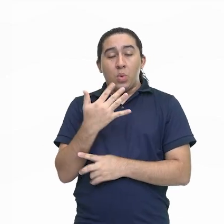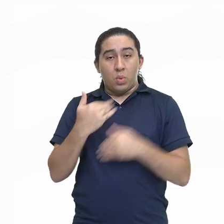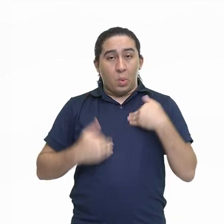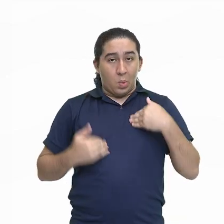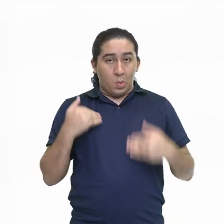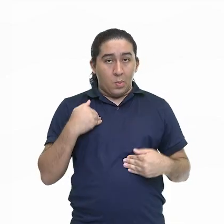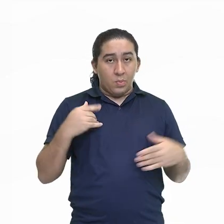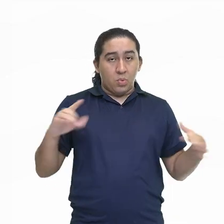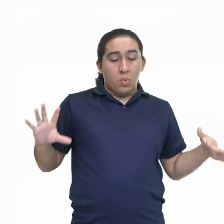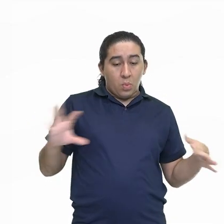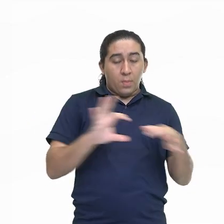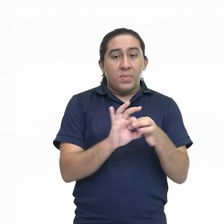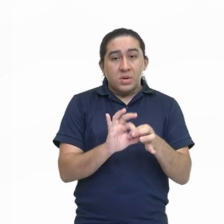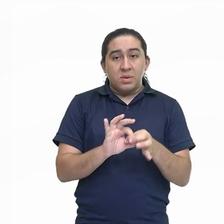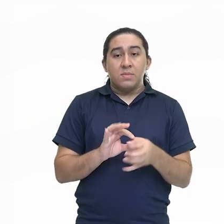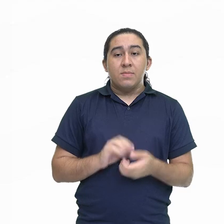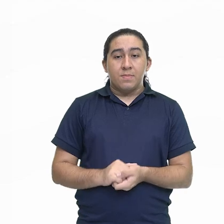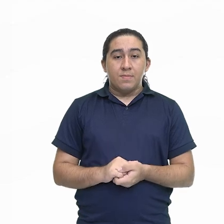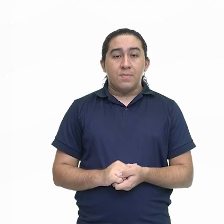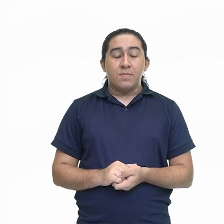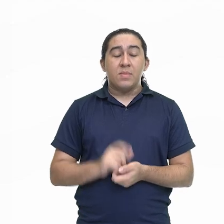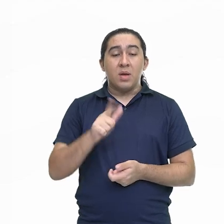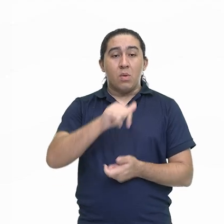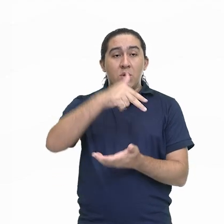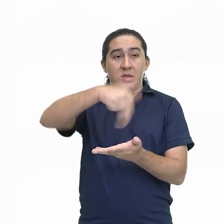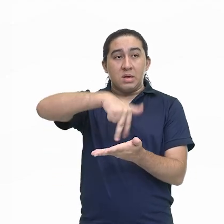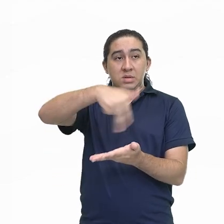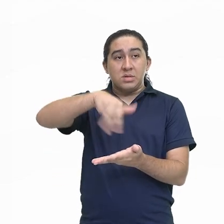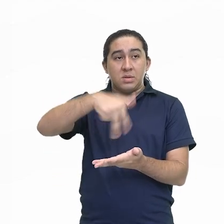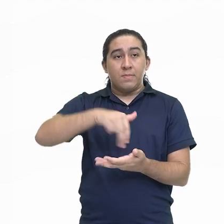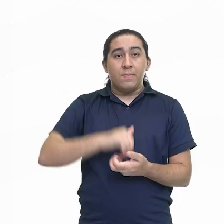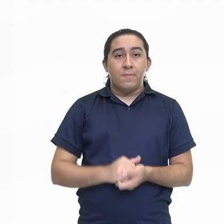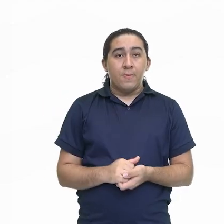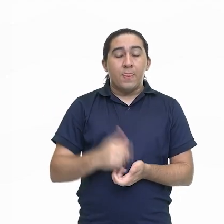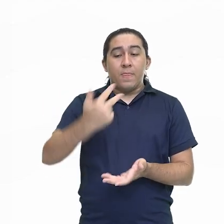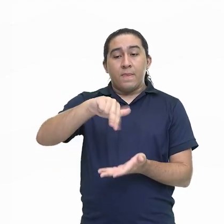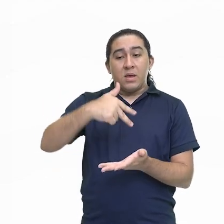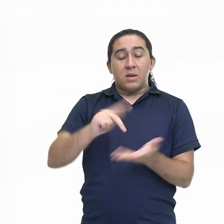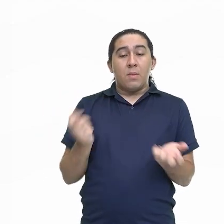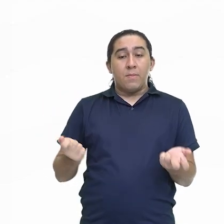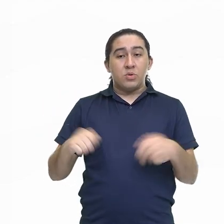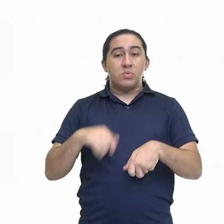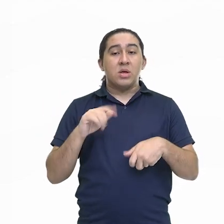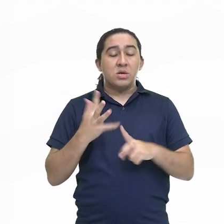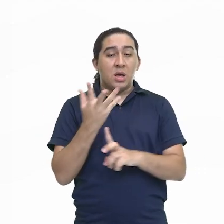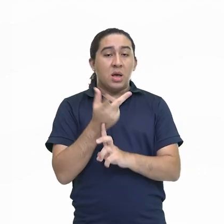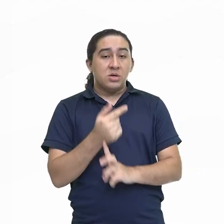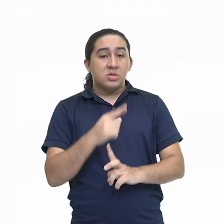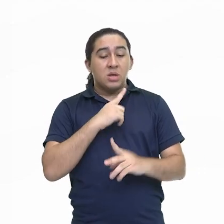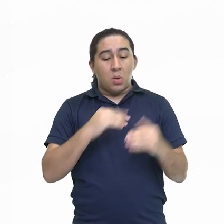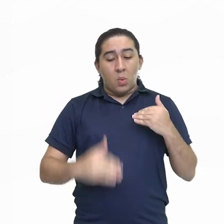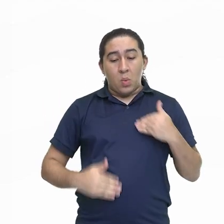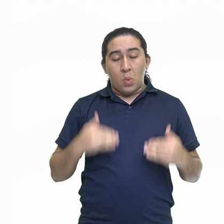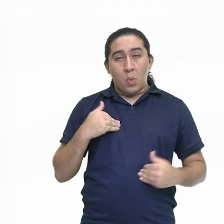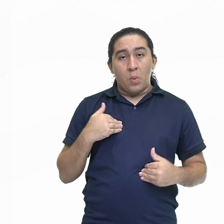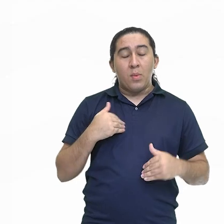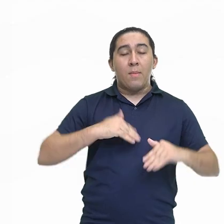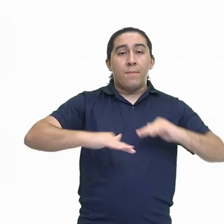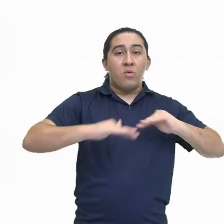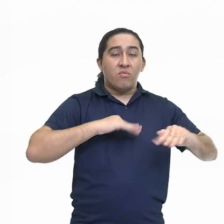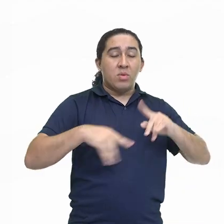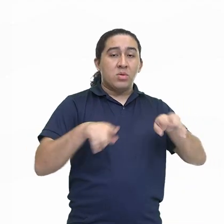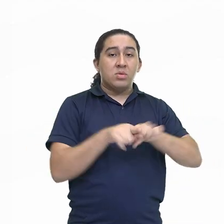interligadas pela dança, gente, tá? A dança é uma forma de arte que incorpora movimentos do corpo como meio